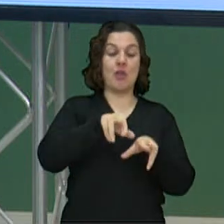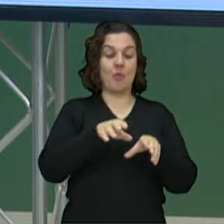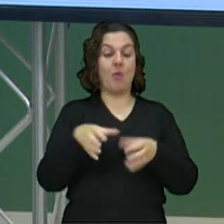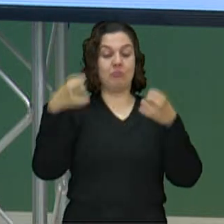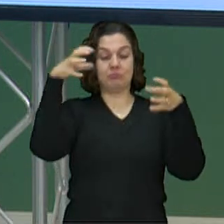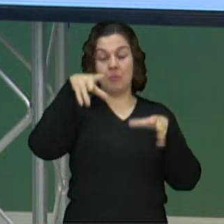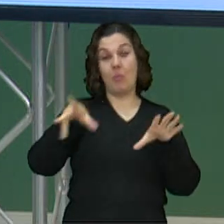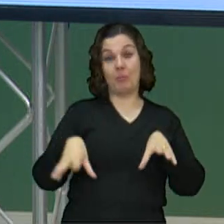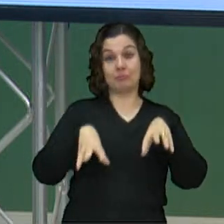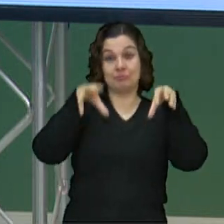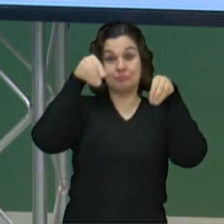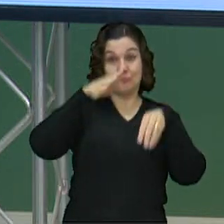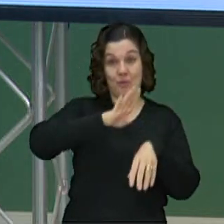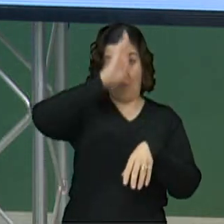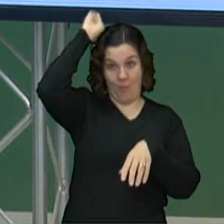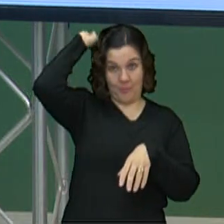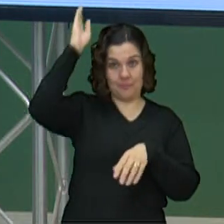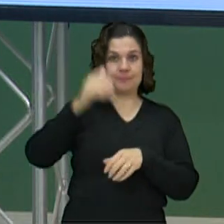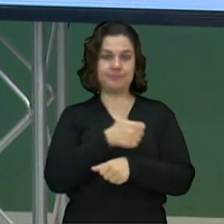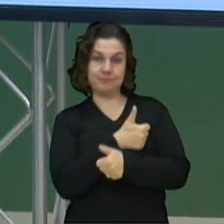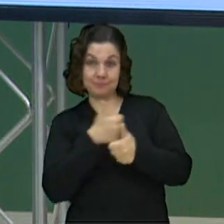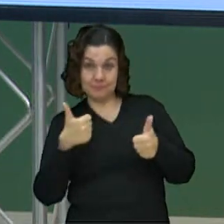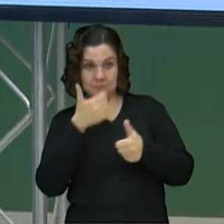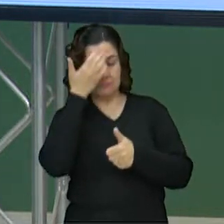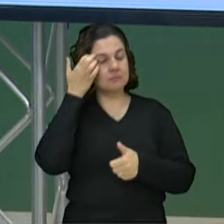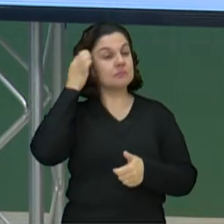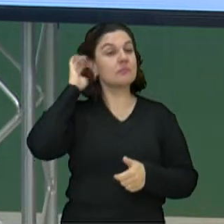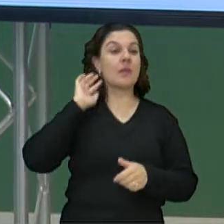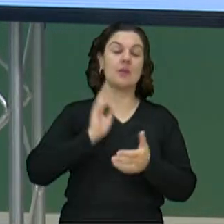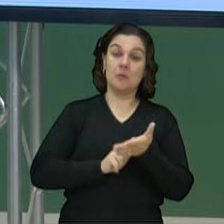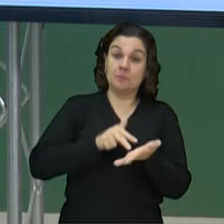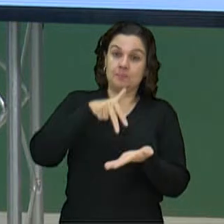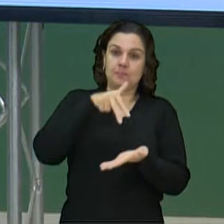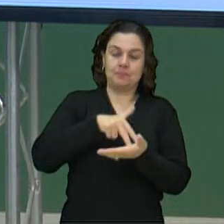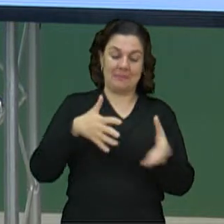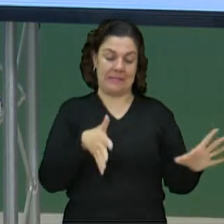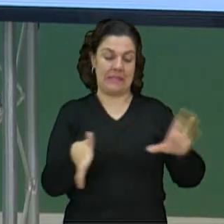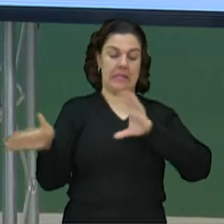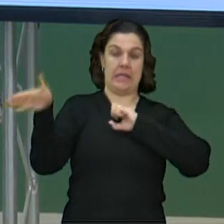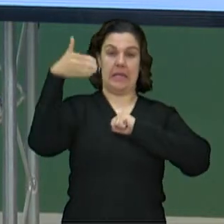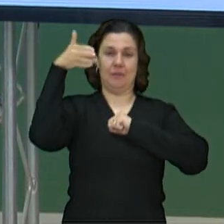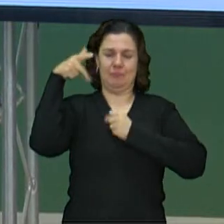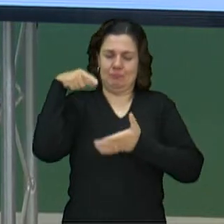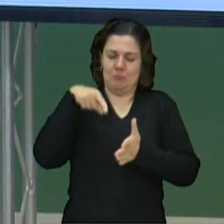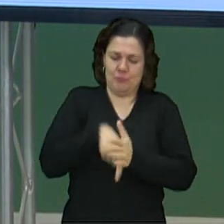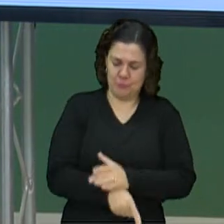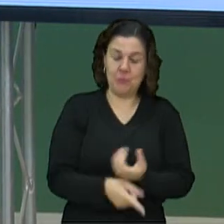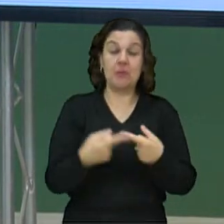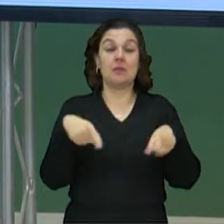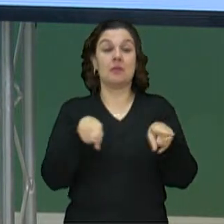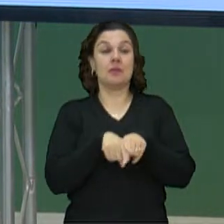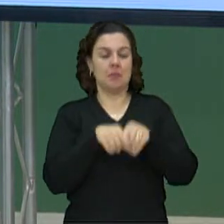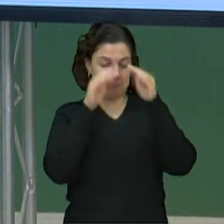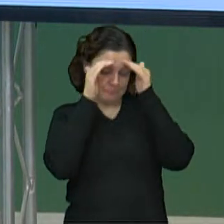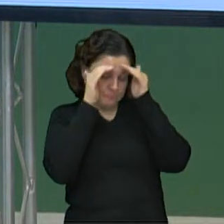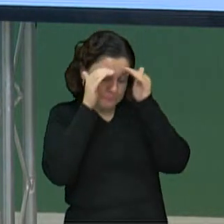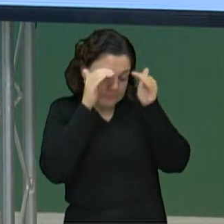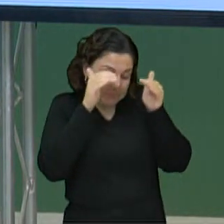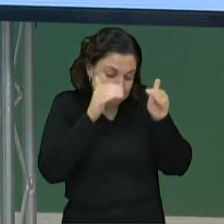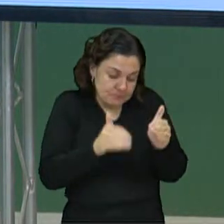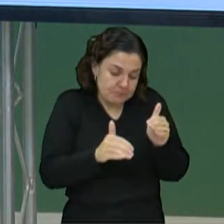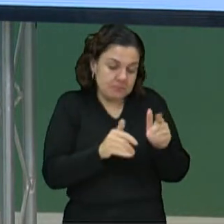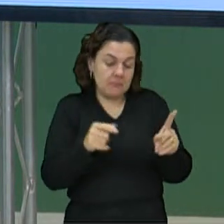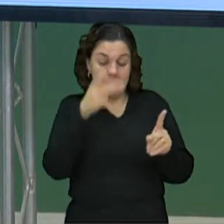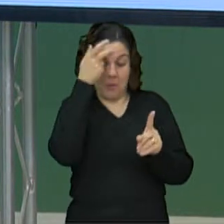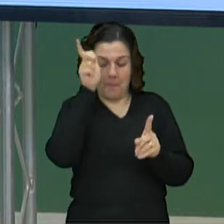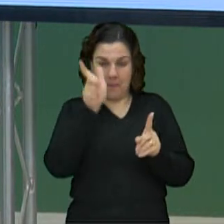do Império Romano. Então, defendendo um nacionalismo extremo e a subordinação do indivíduo ao